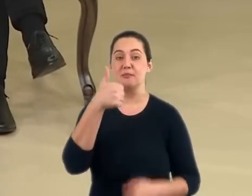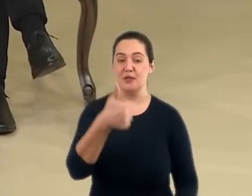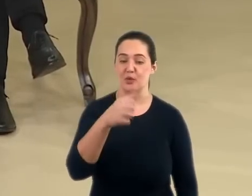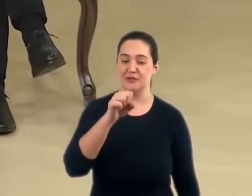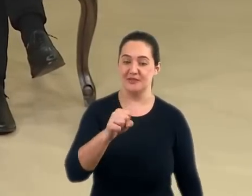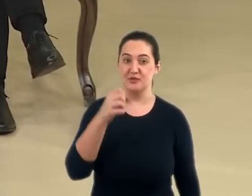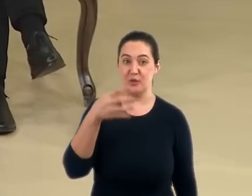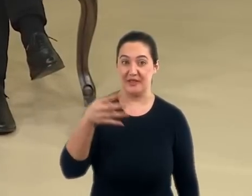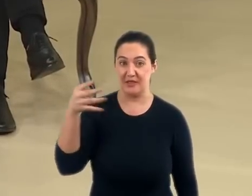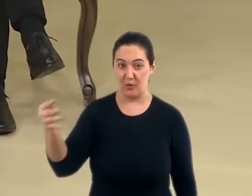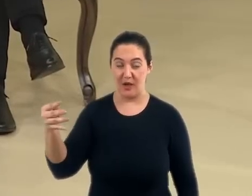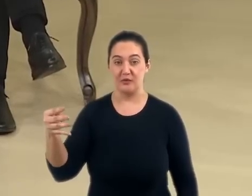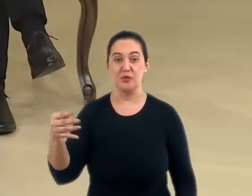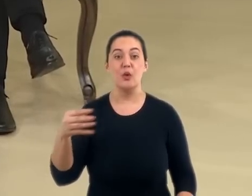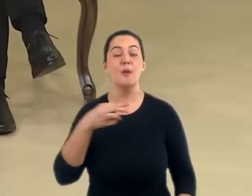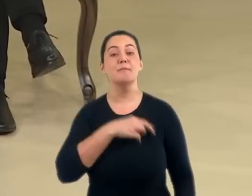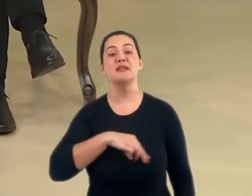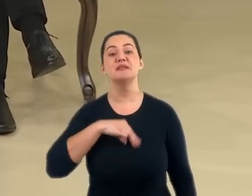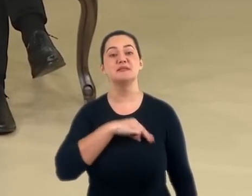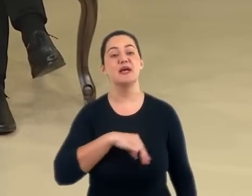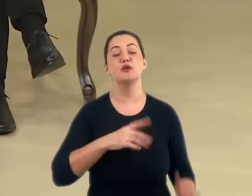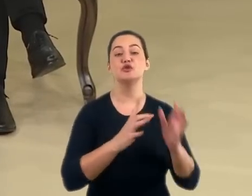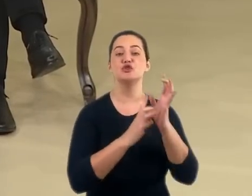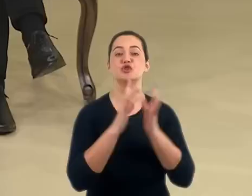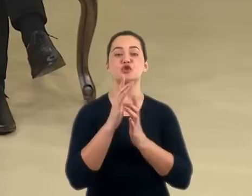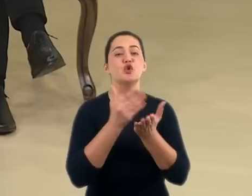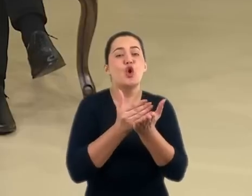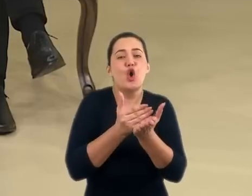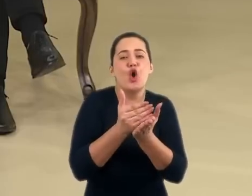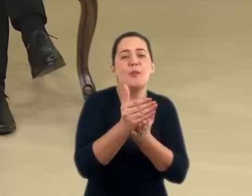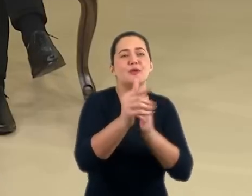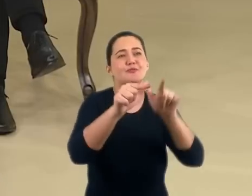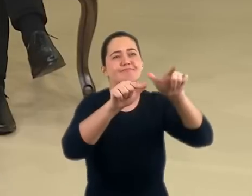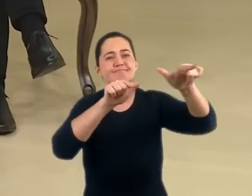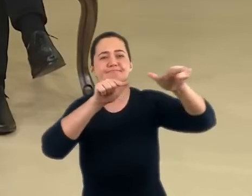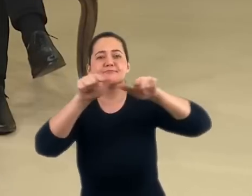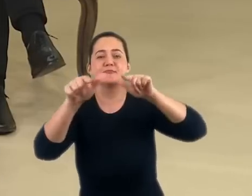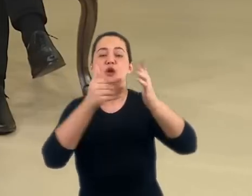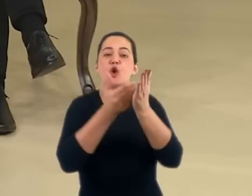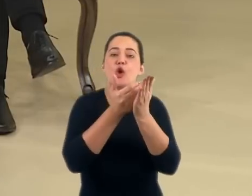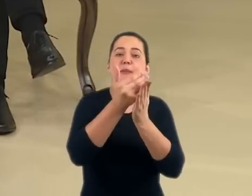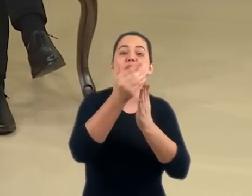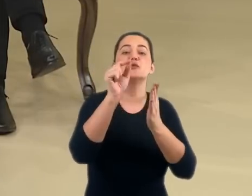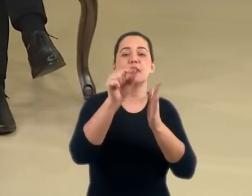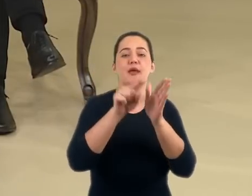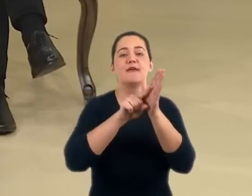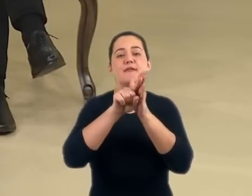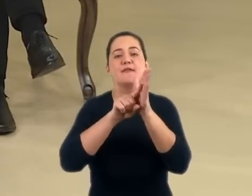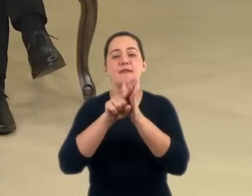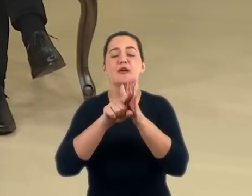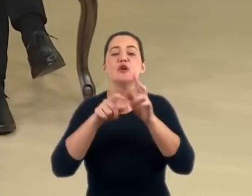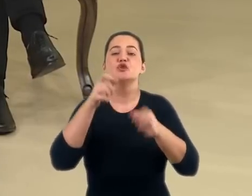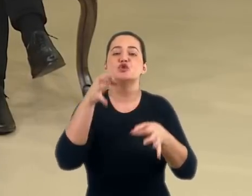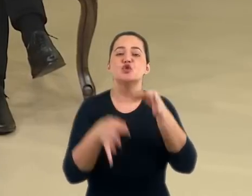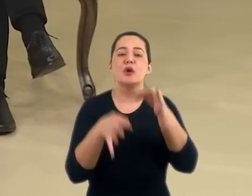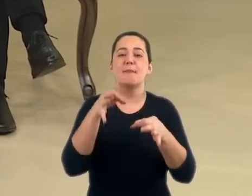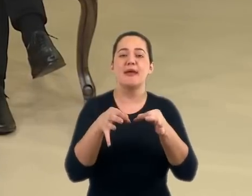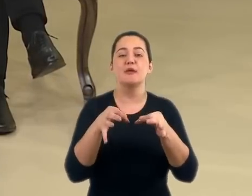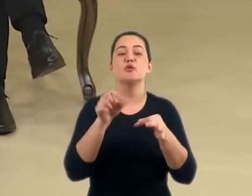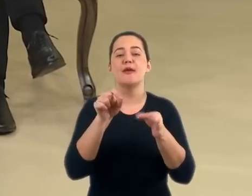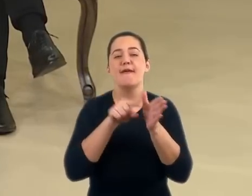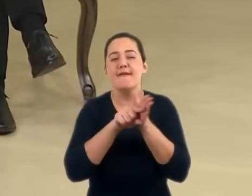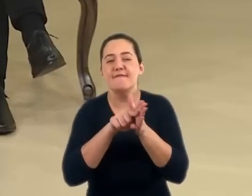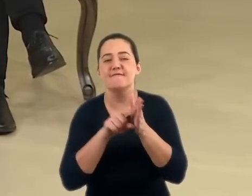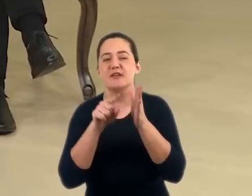se expandiu a partir dali para dar processo ao julgamento investigativo. Ele não só